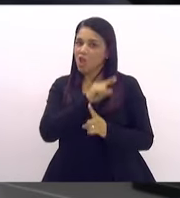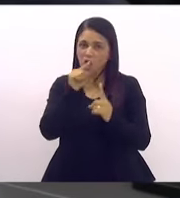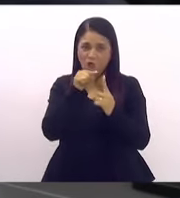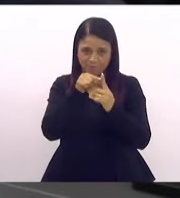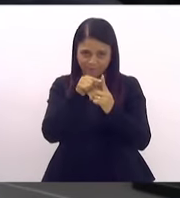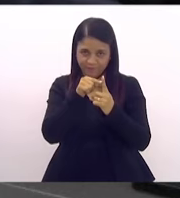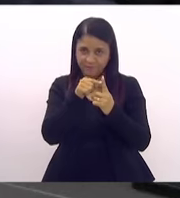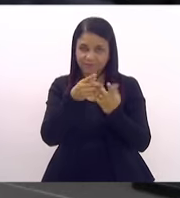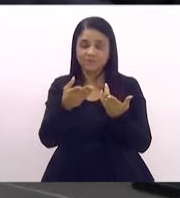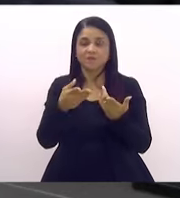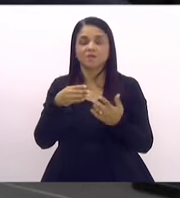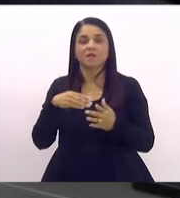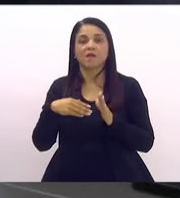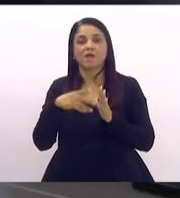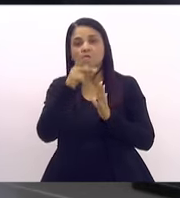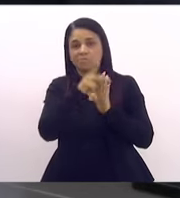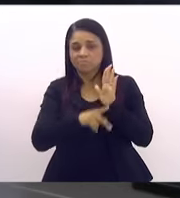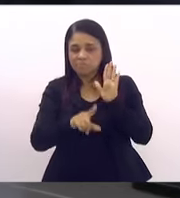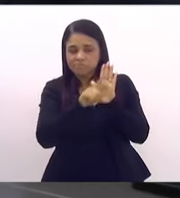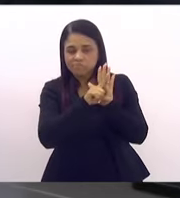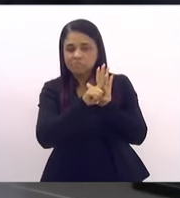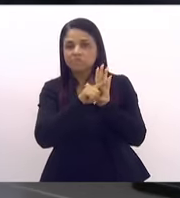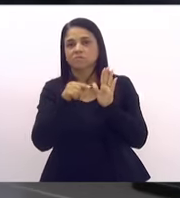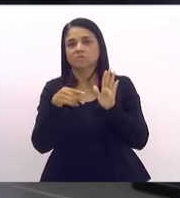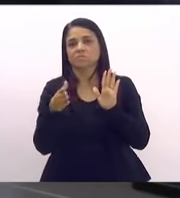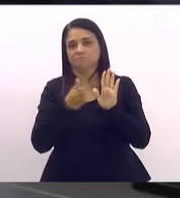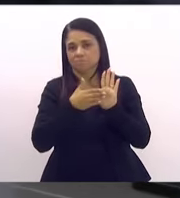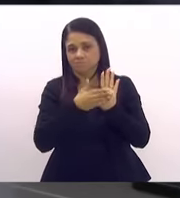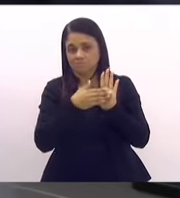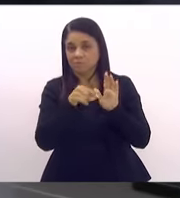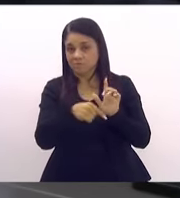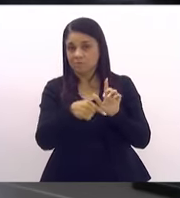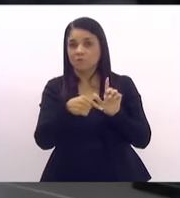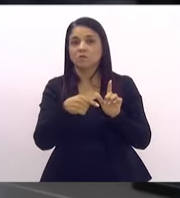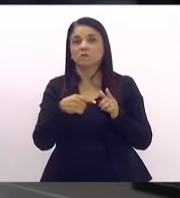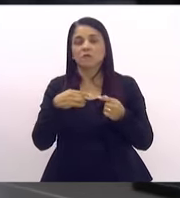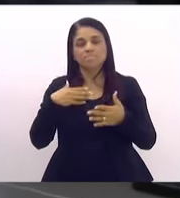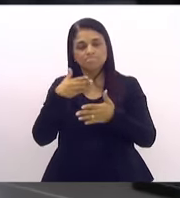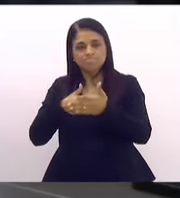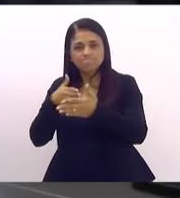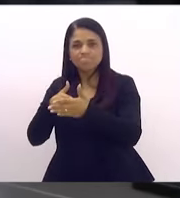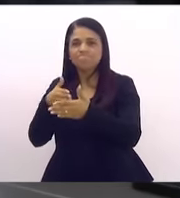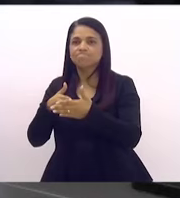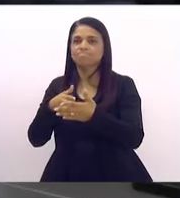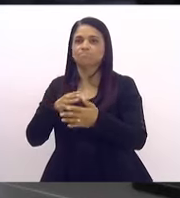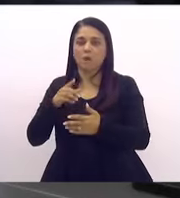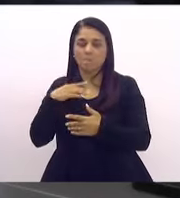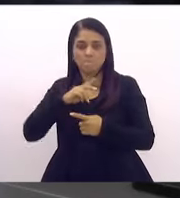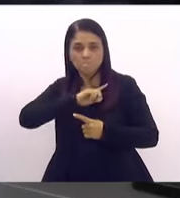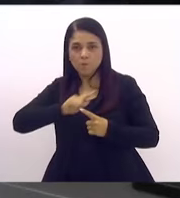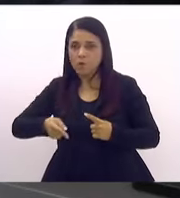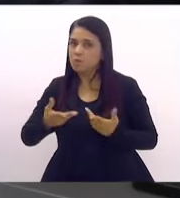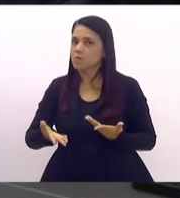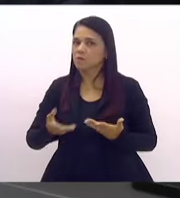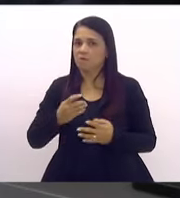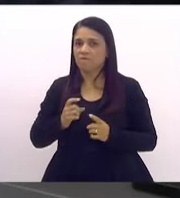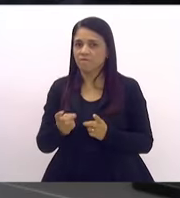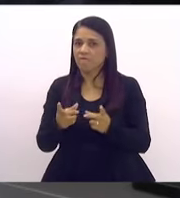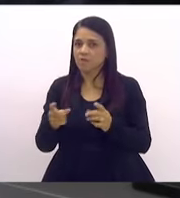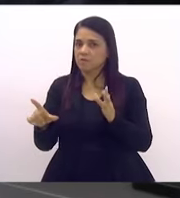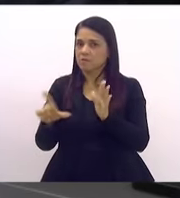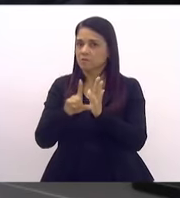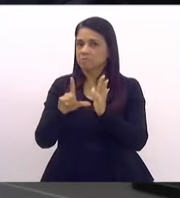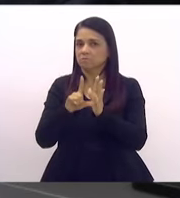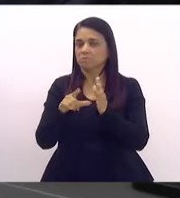aqui proposta pelo projeto é tentar, de alguma forma, criar algum obstáculo, algum entrave para isso. Uma vez que o projeto está sendo tramitado